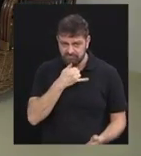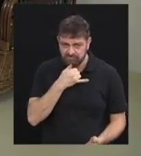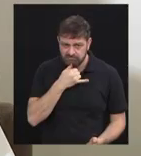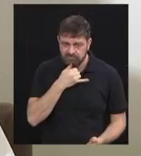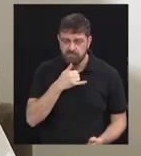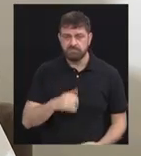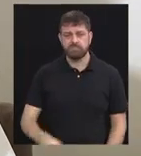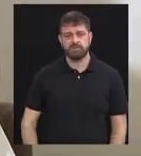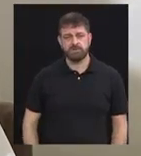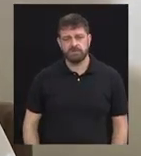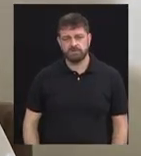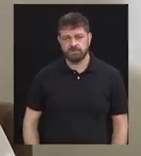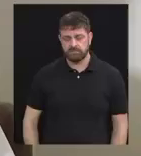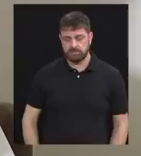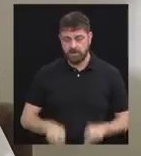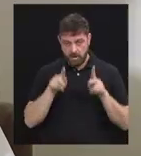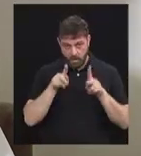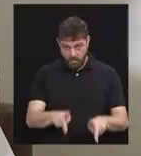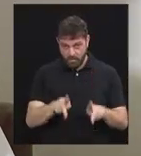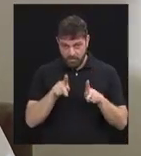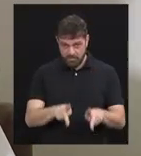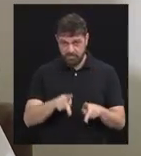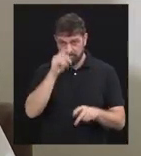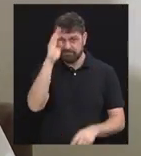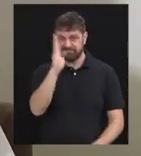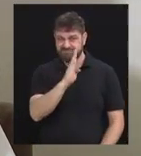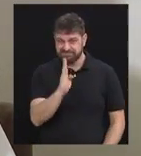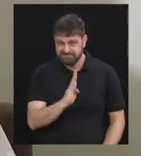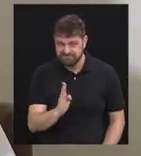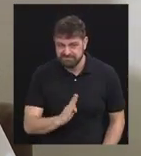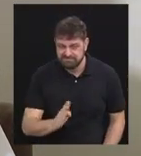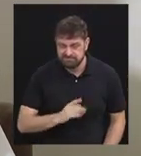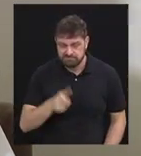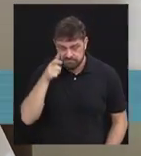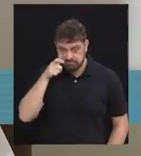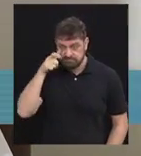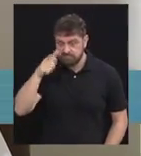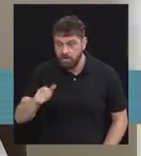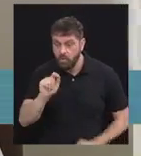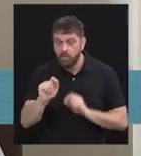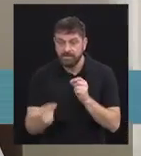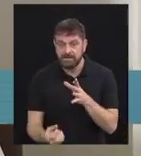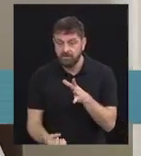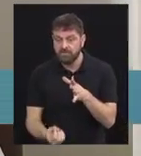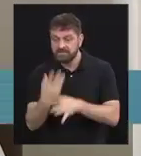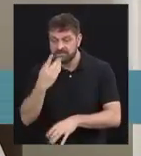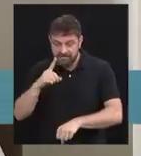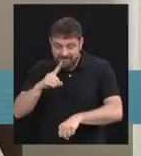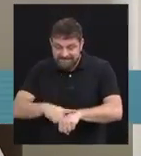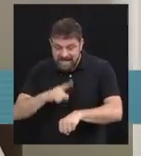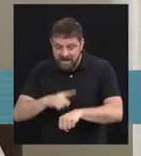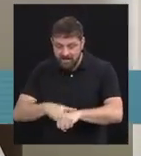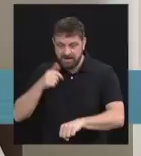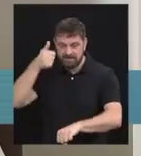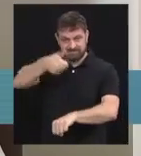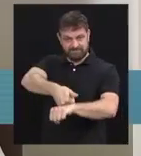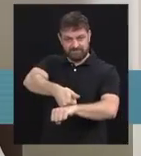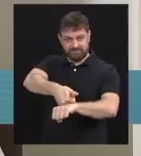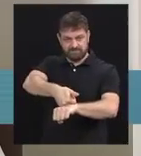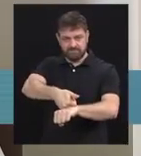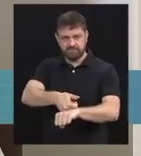Infelizmente, a nossa população, ela se interessa muito mais para as coisas que elas estão vivendo naquele